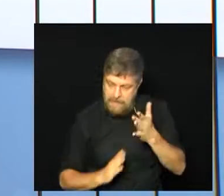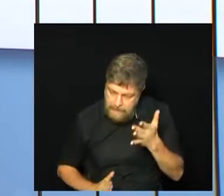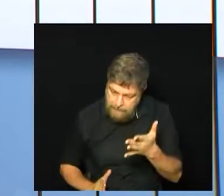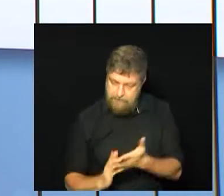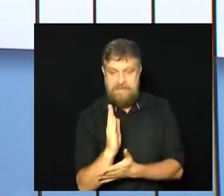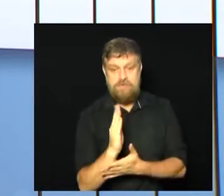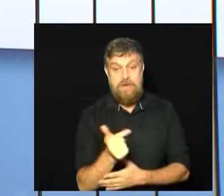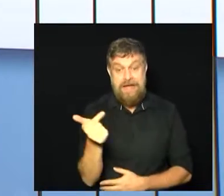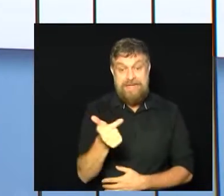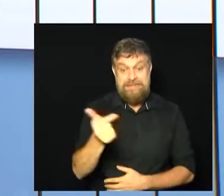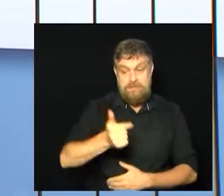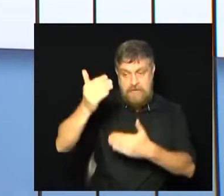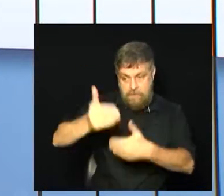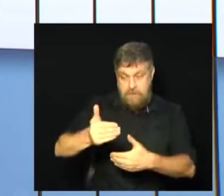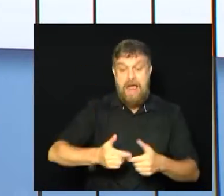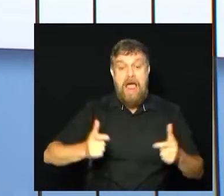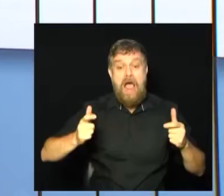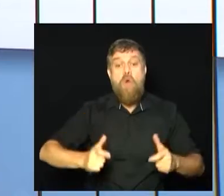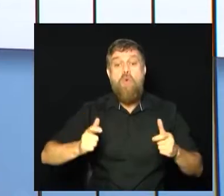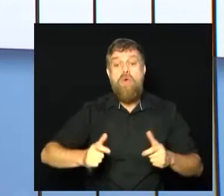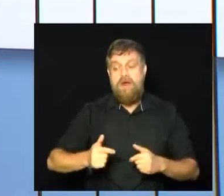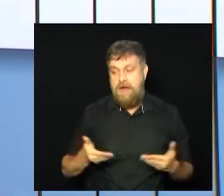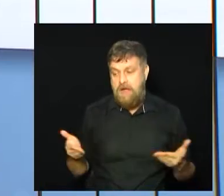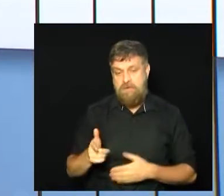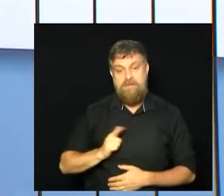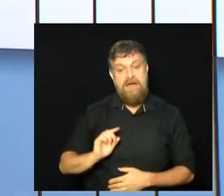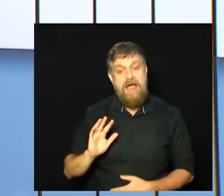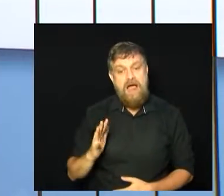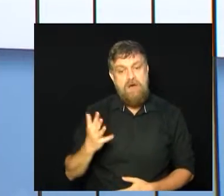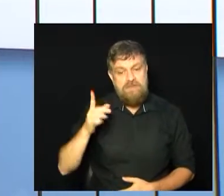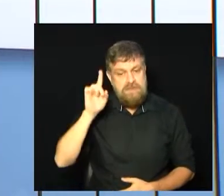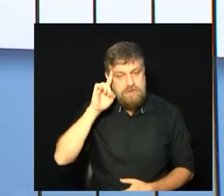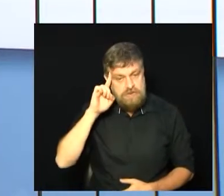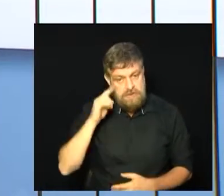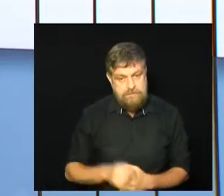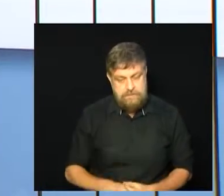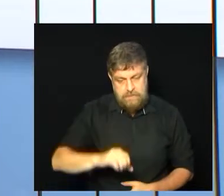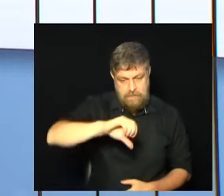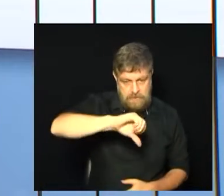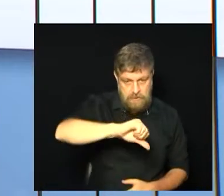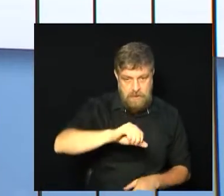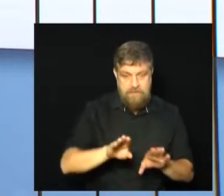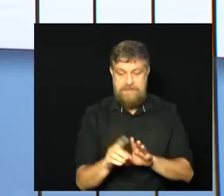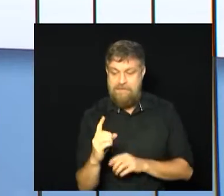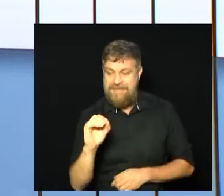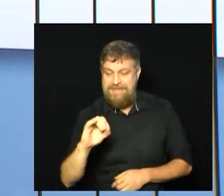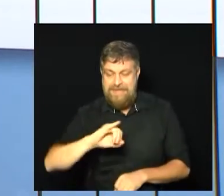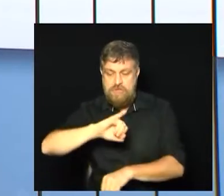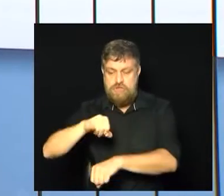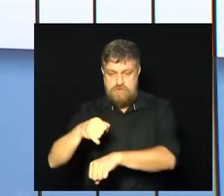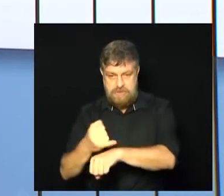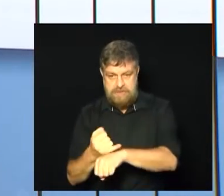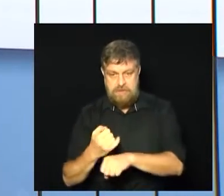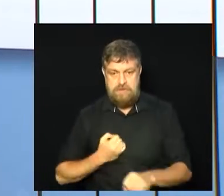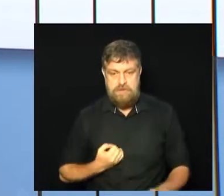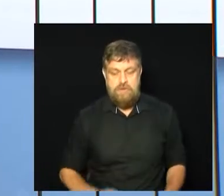e agora os locais de prova desse período. As provas vão acontecer nos dias 9 e 10 de janeiro. A